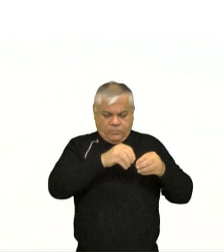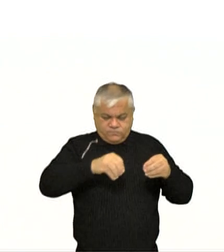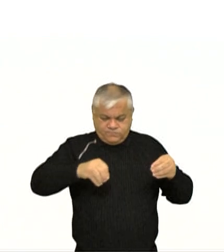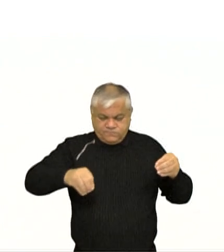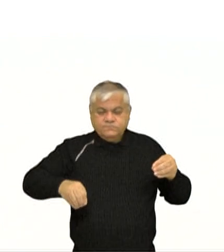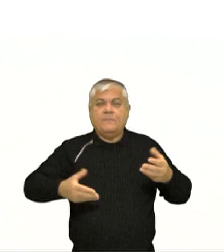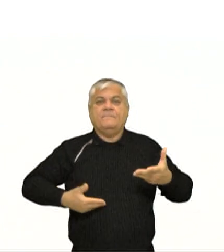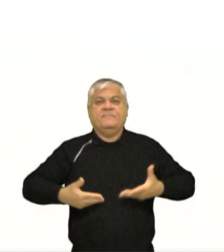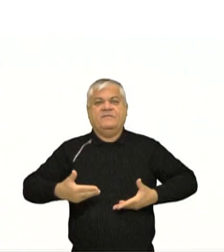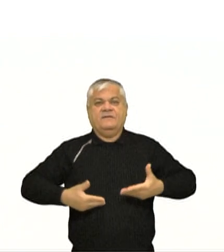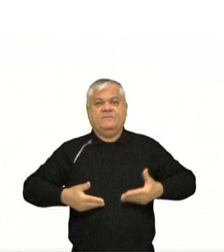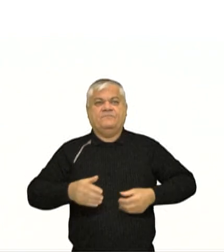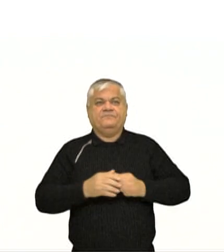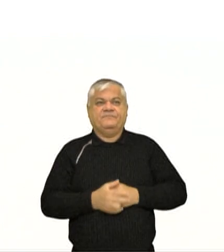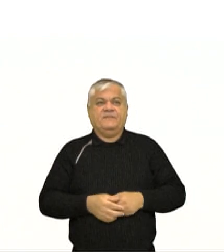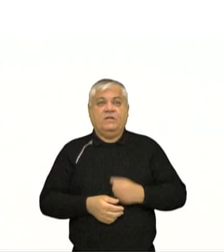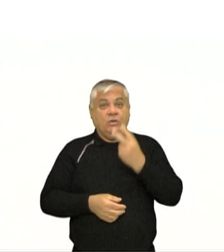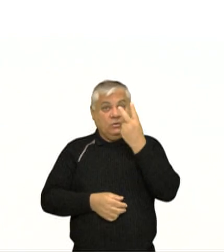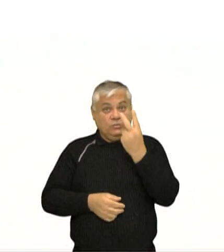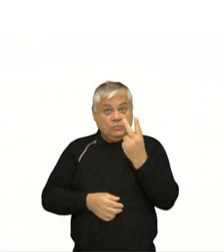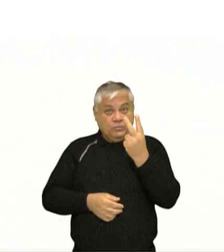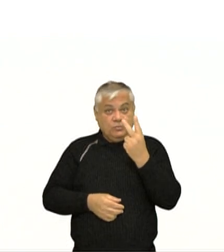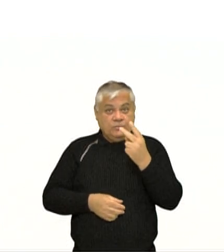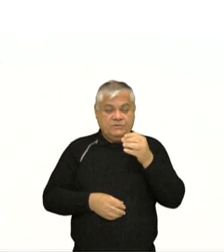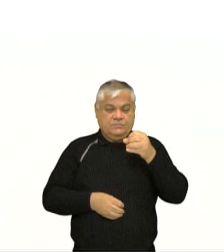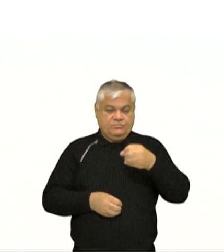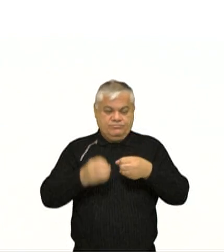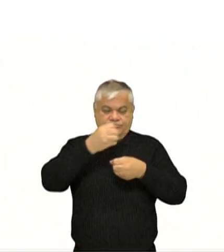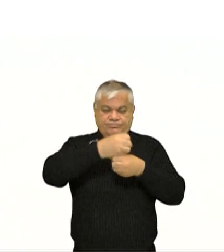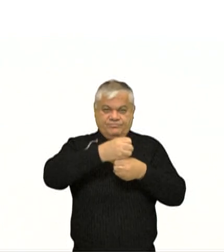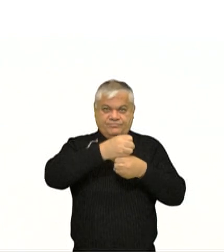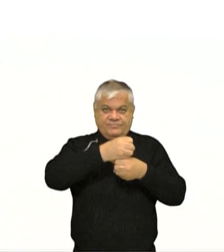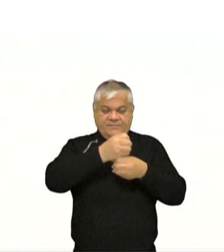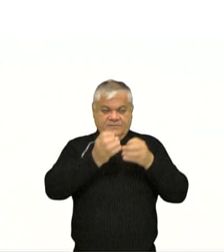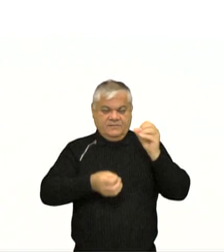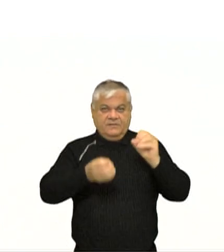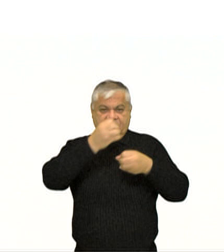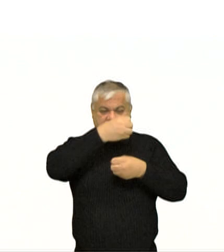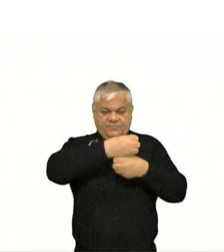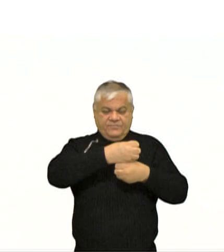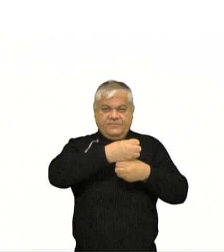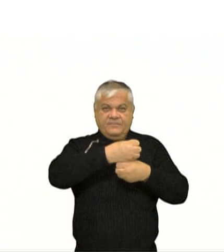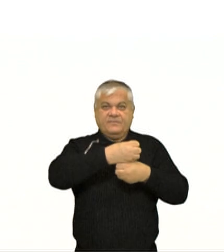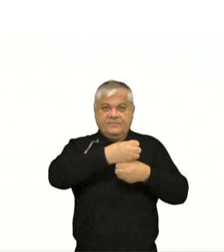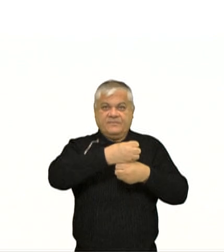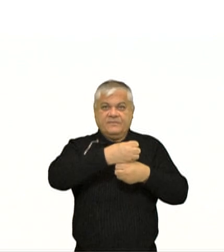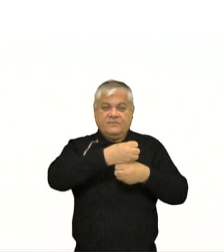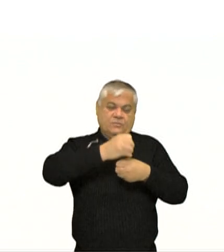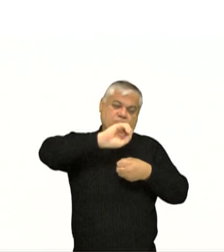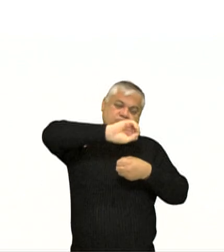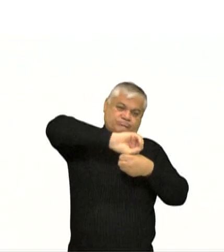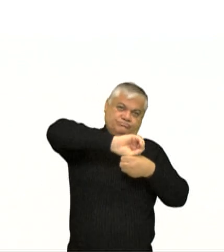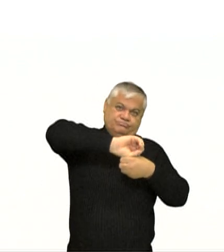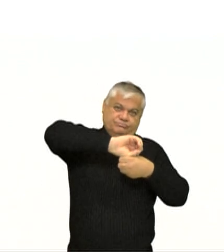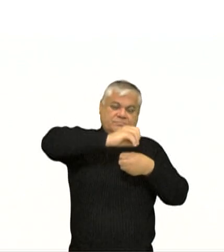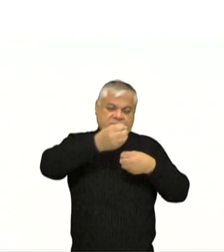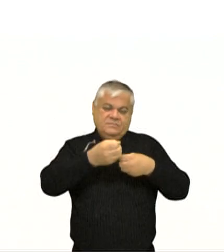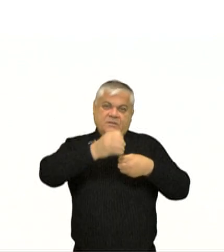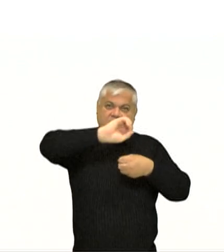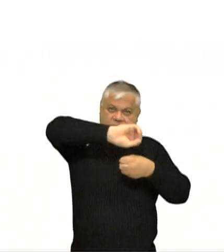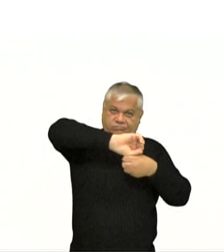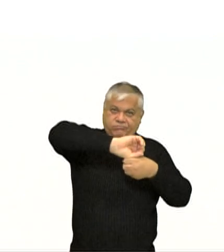peão. Duas tampinhas, uma em cima da outra, com a de cima virada ao contrário, né? Com a